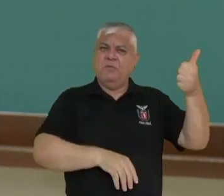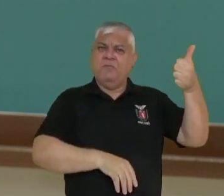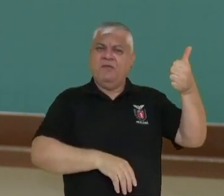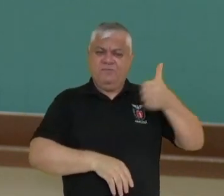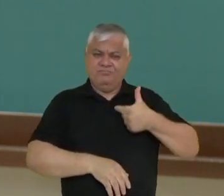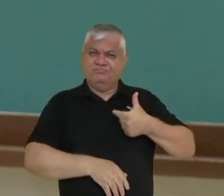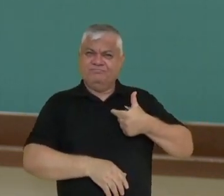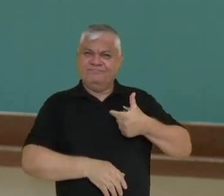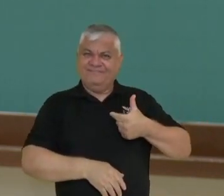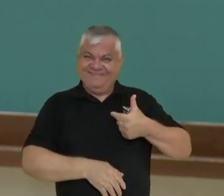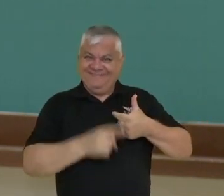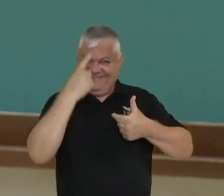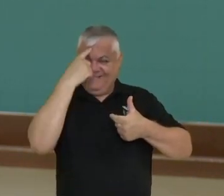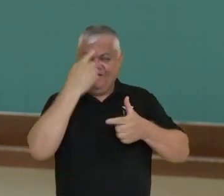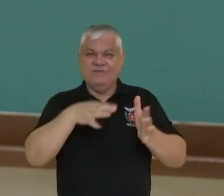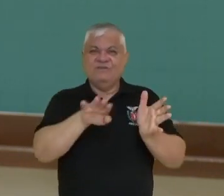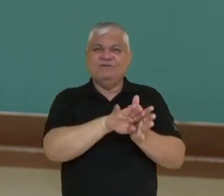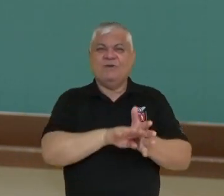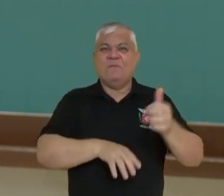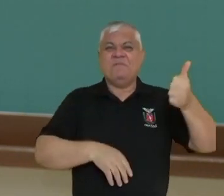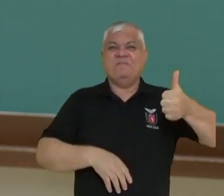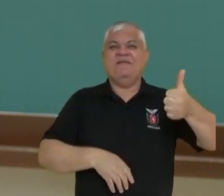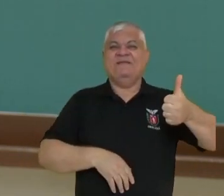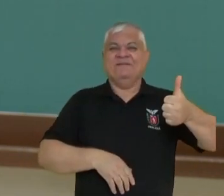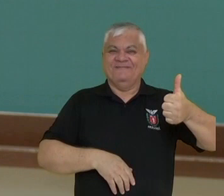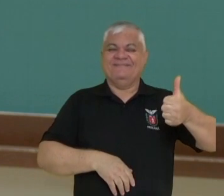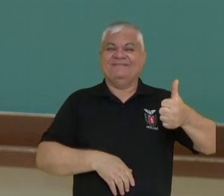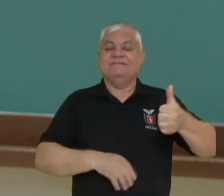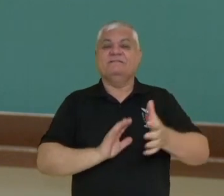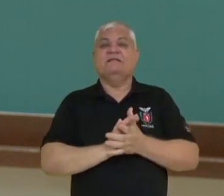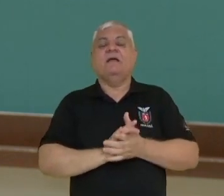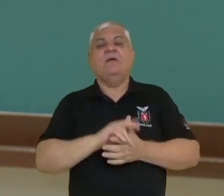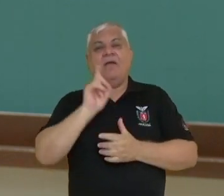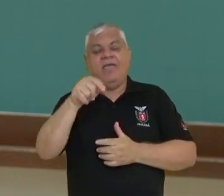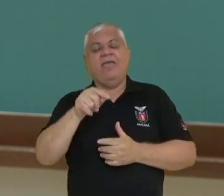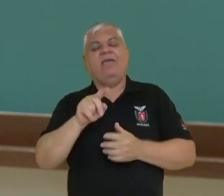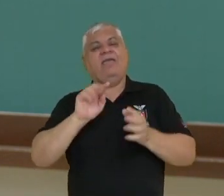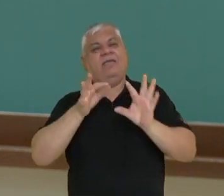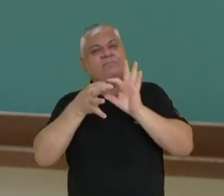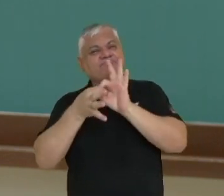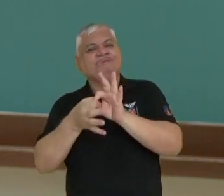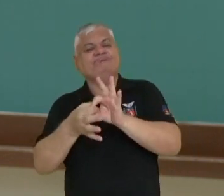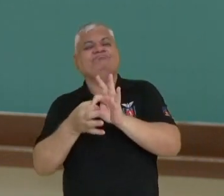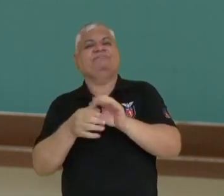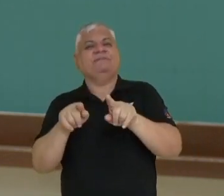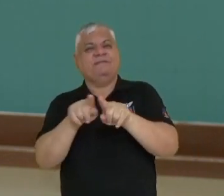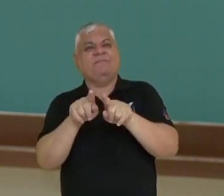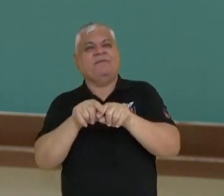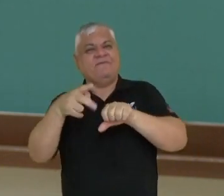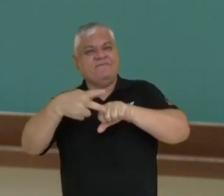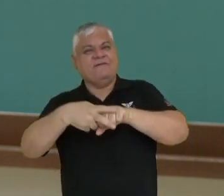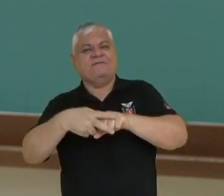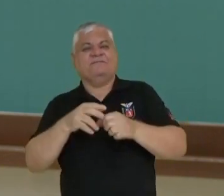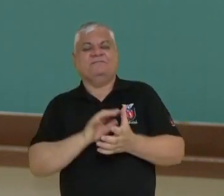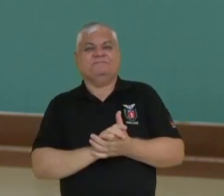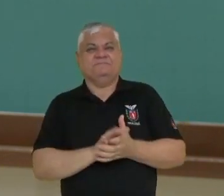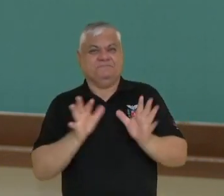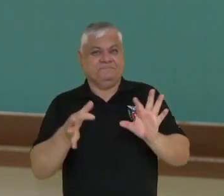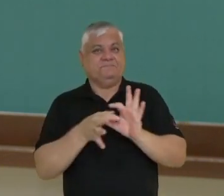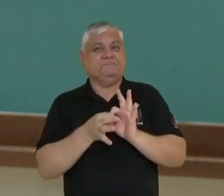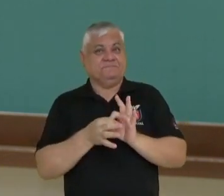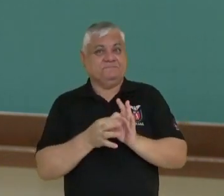charrete. Perceberam? Então, é uma ação passada, mas anterior a uma outra ação também no passado. Então, isso é